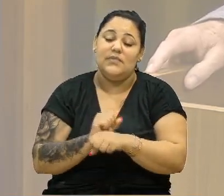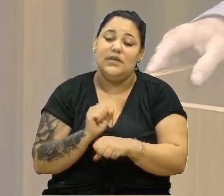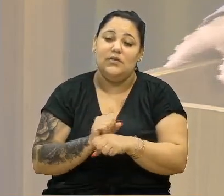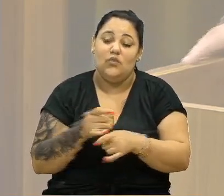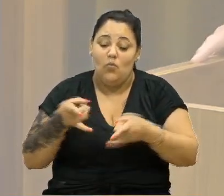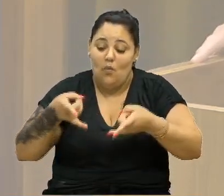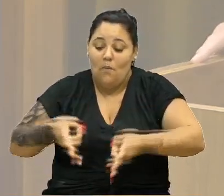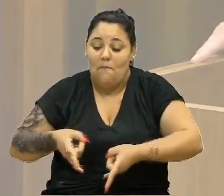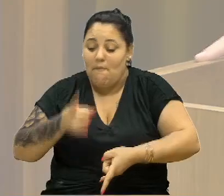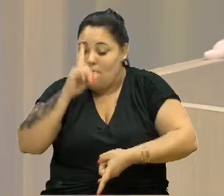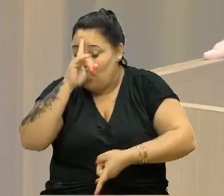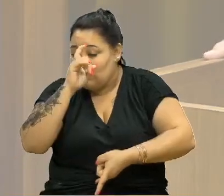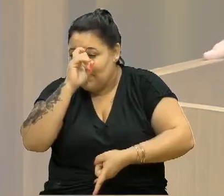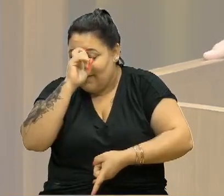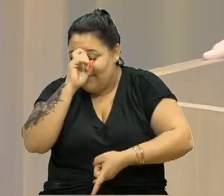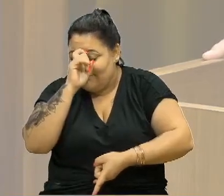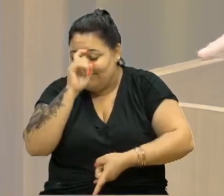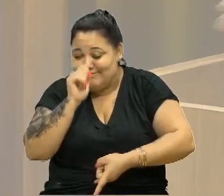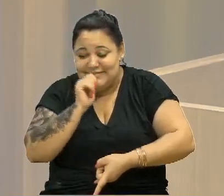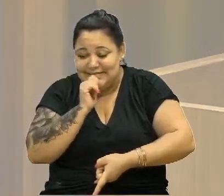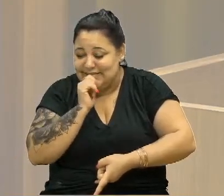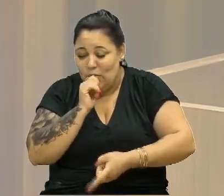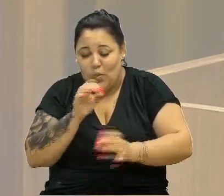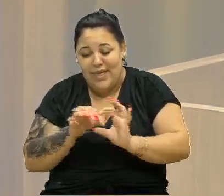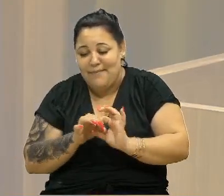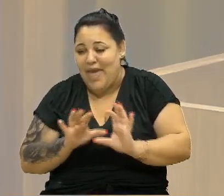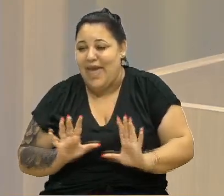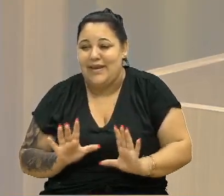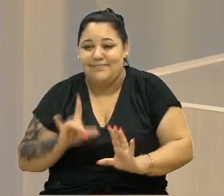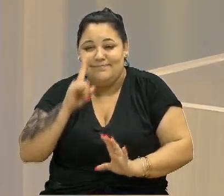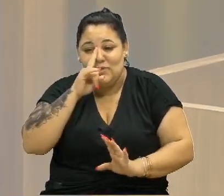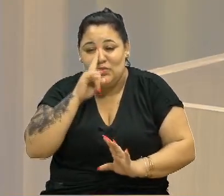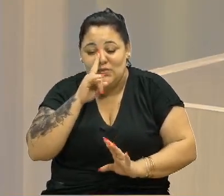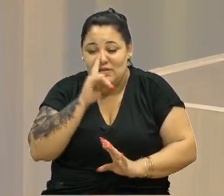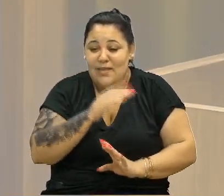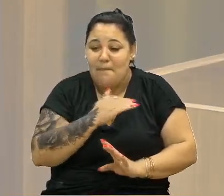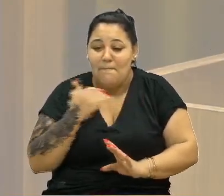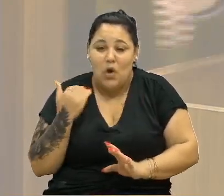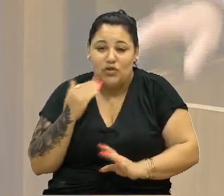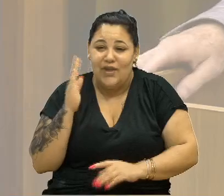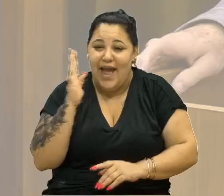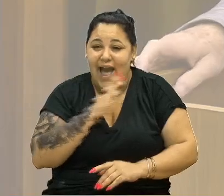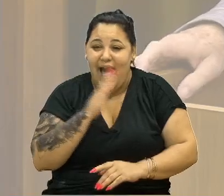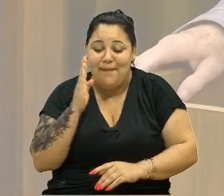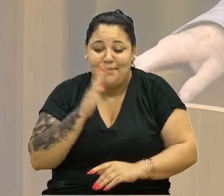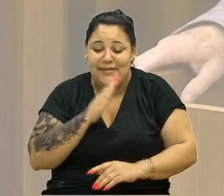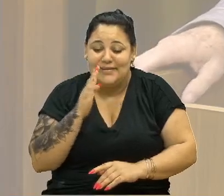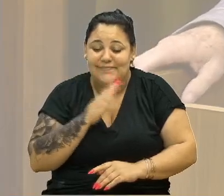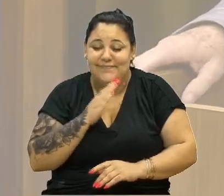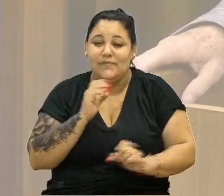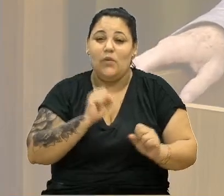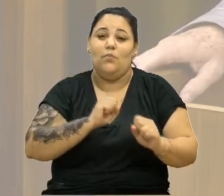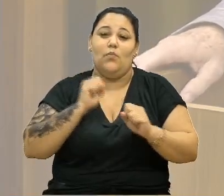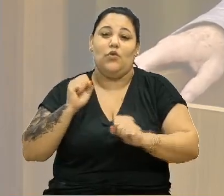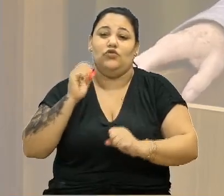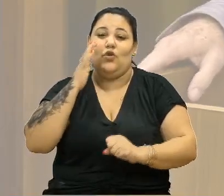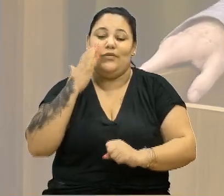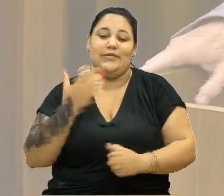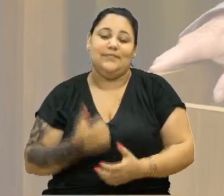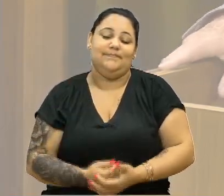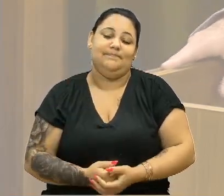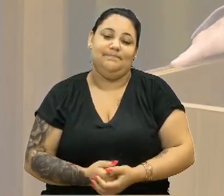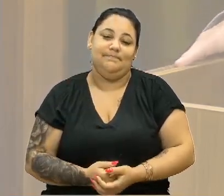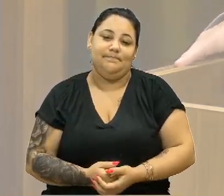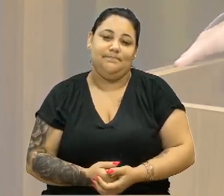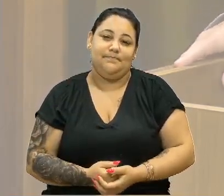leito, e esse leito não chega, e o risco da morte rápida é iminente.